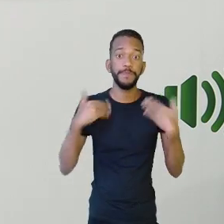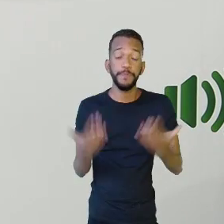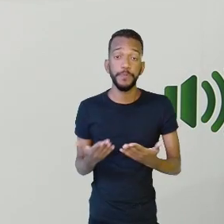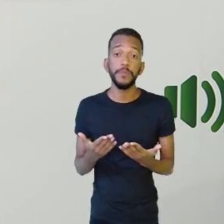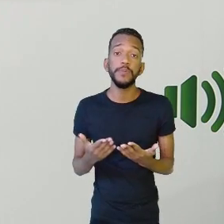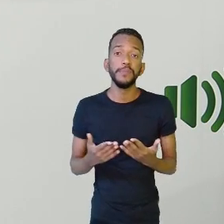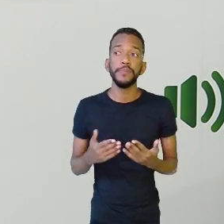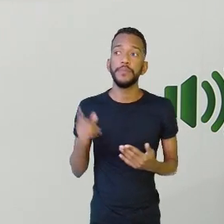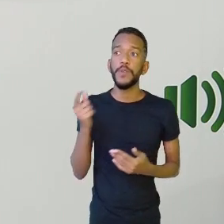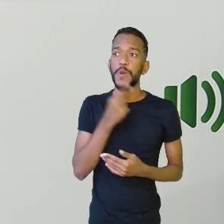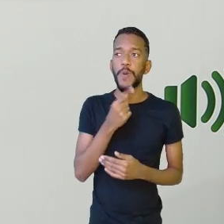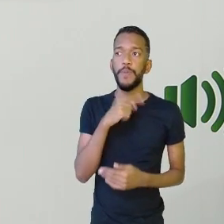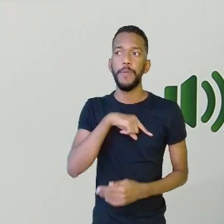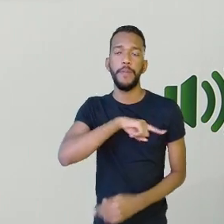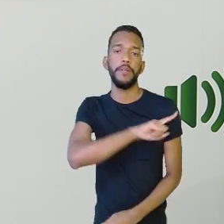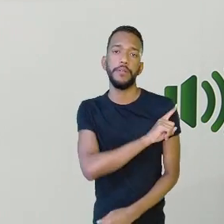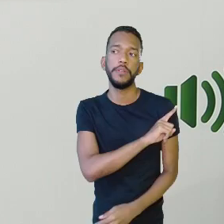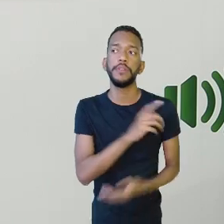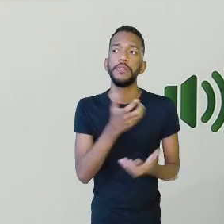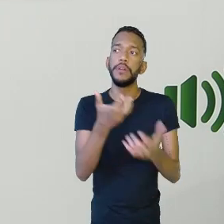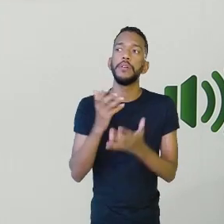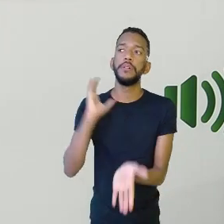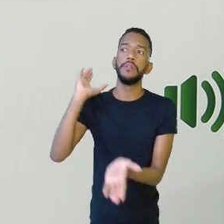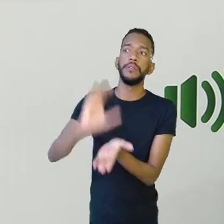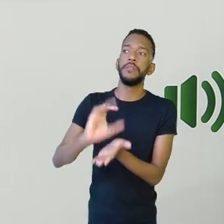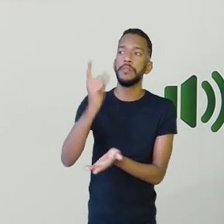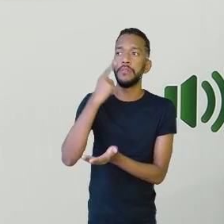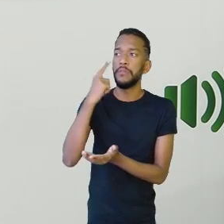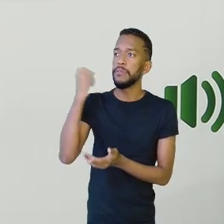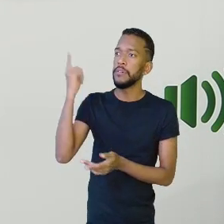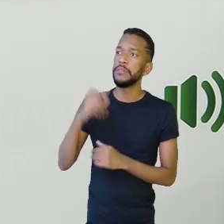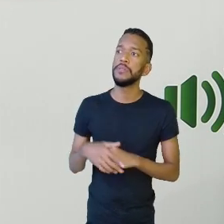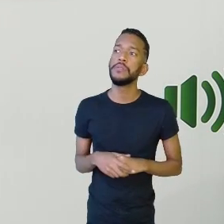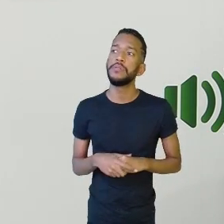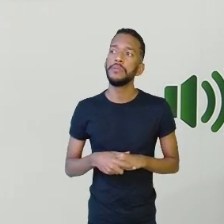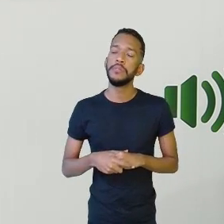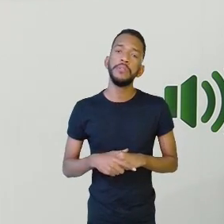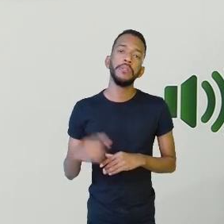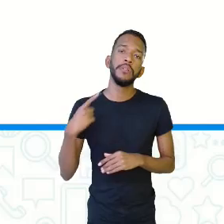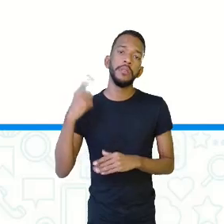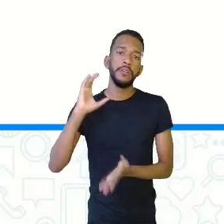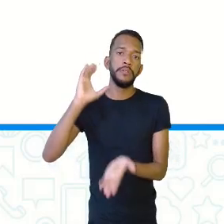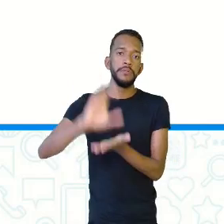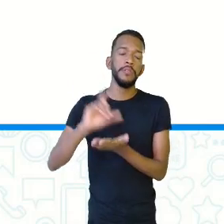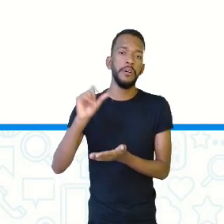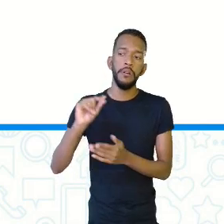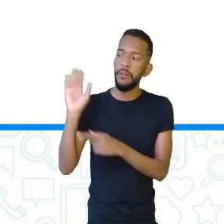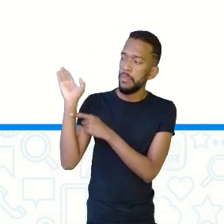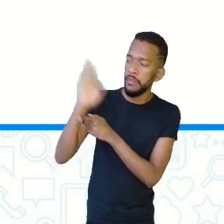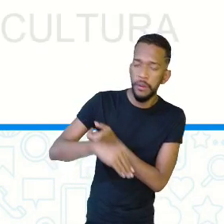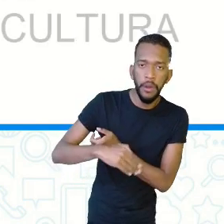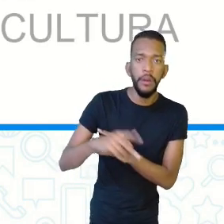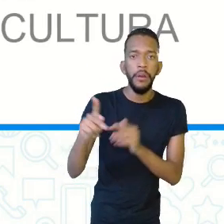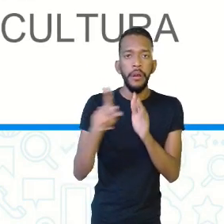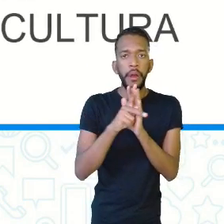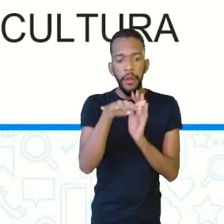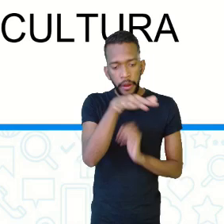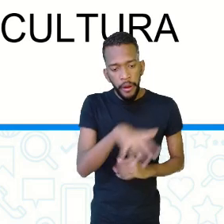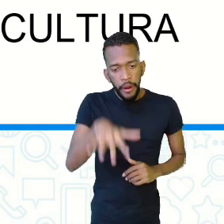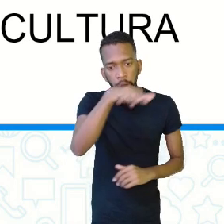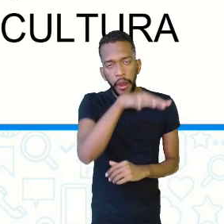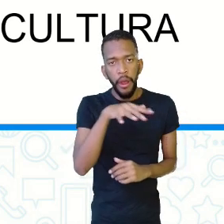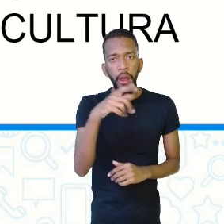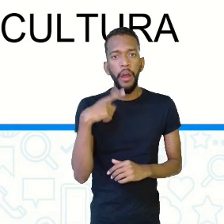também investir. Olha a foto de Maurício de Nassau. Ele também resolveu investir na questão